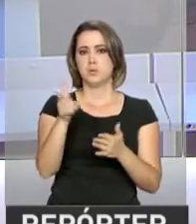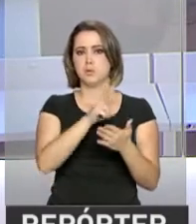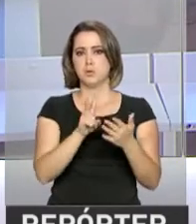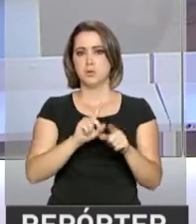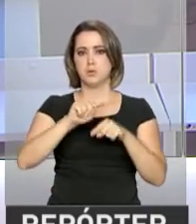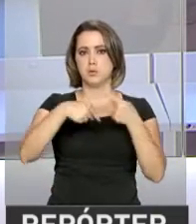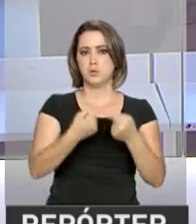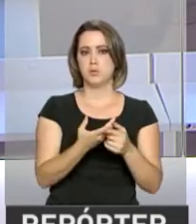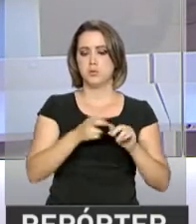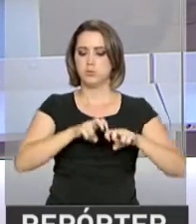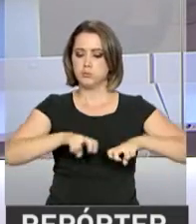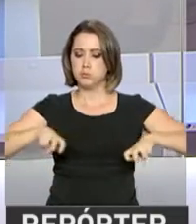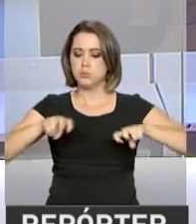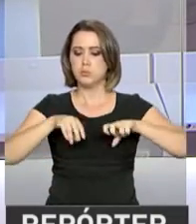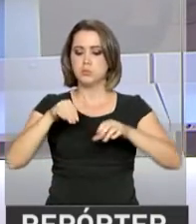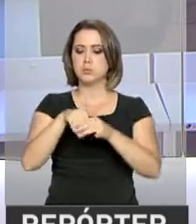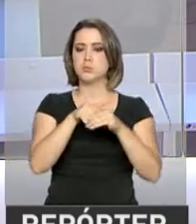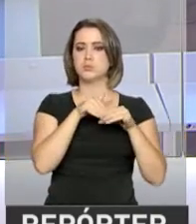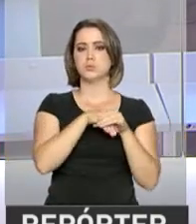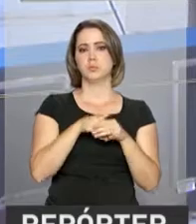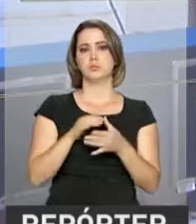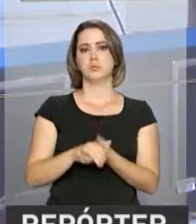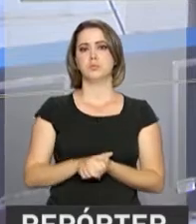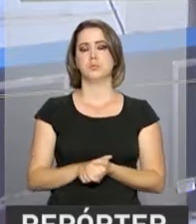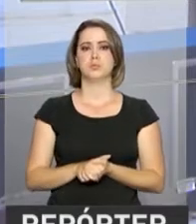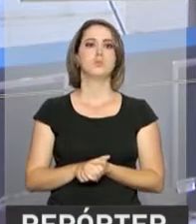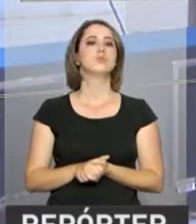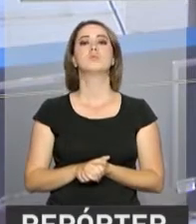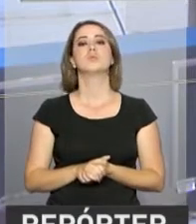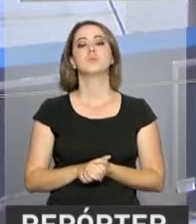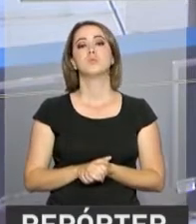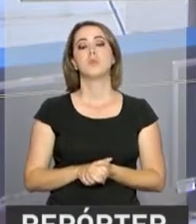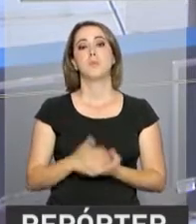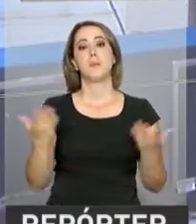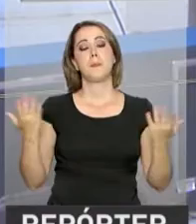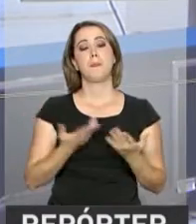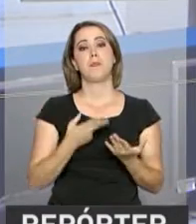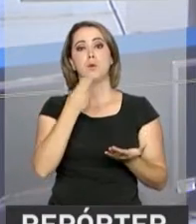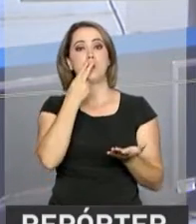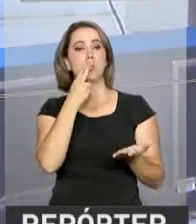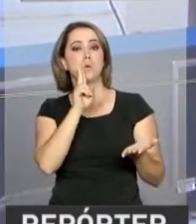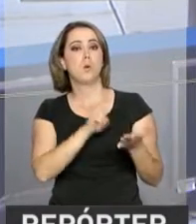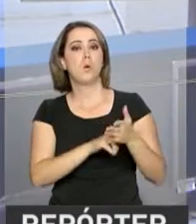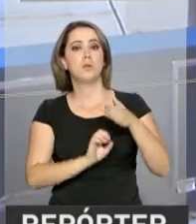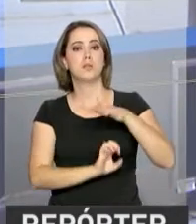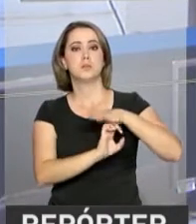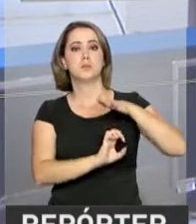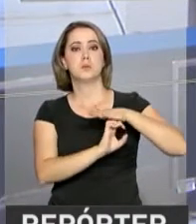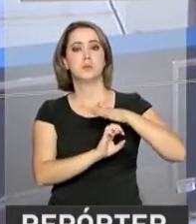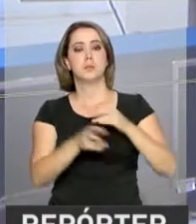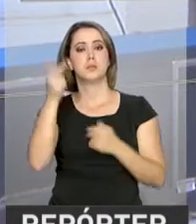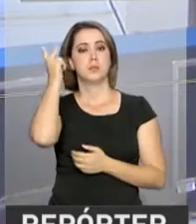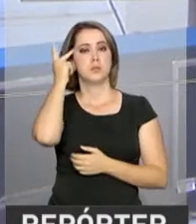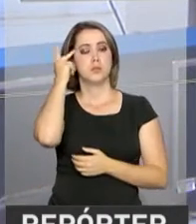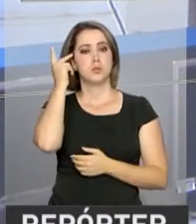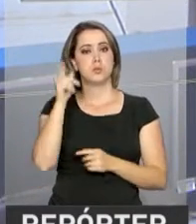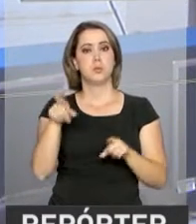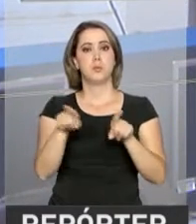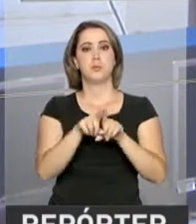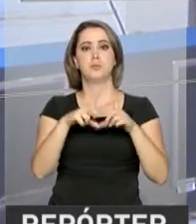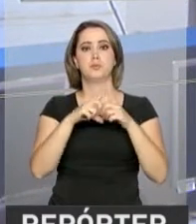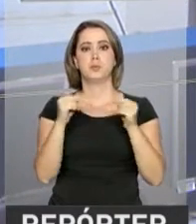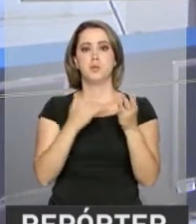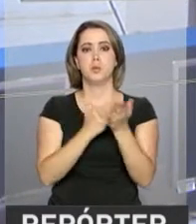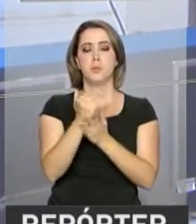ser analisada na votação do plenário agências dos correios de brasília e de são paulo iniciam amanhã